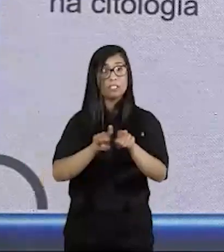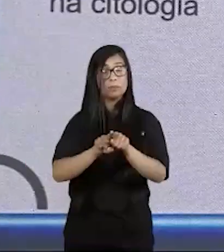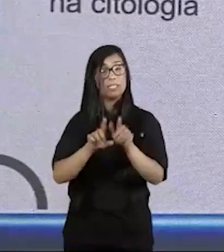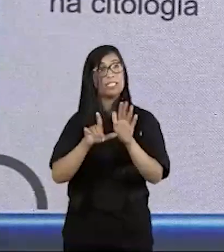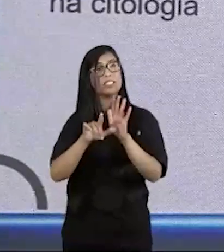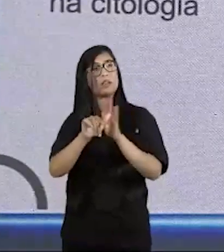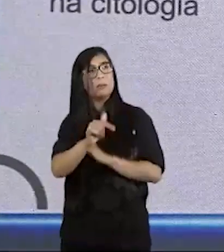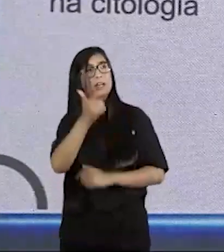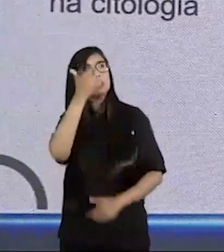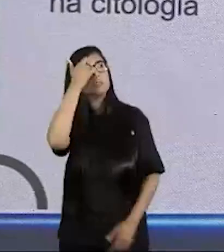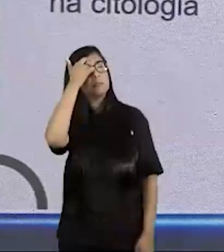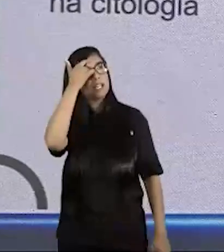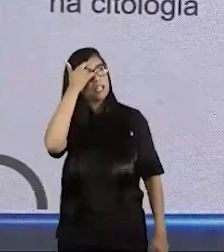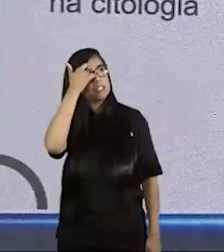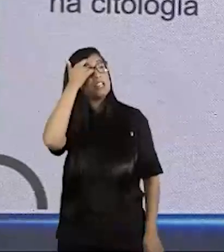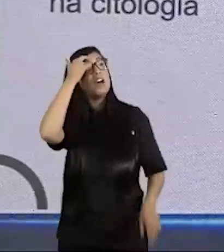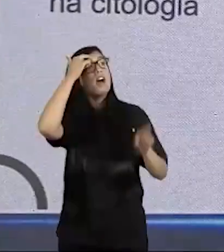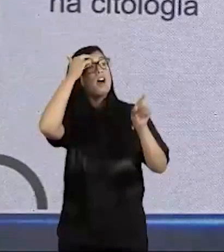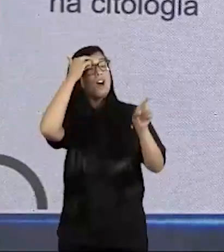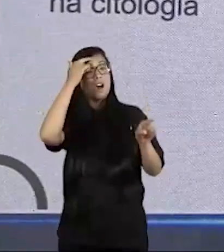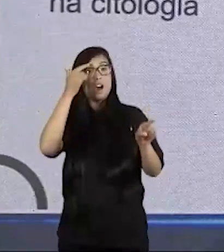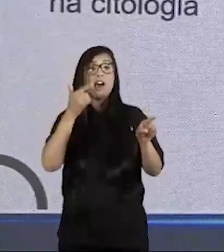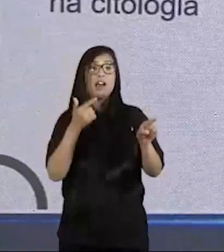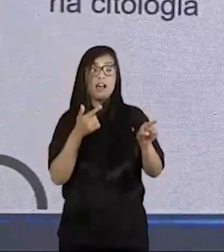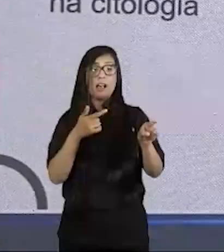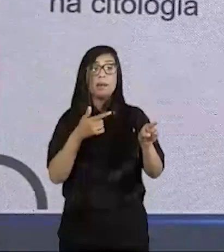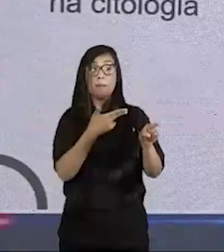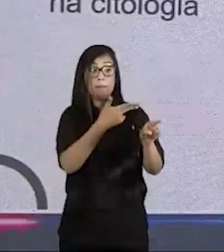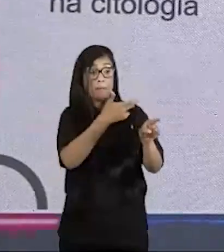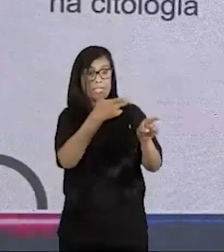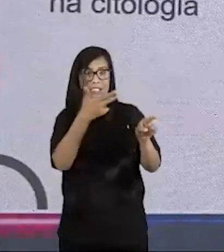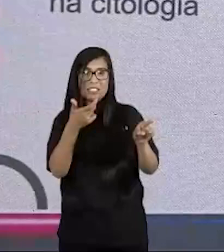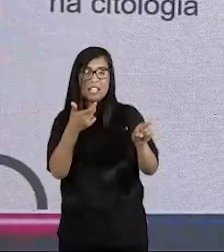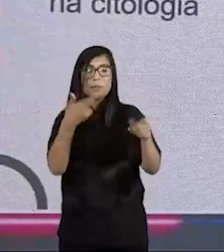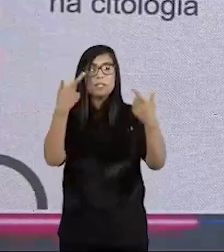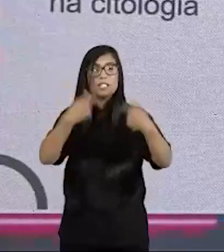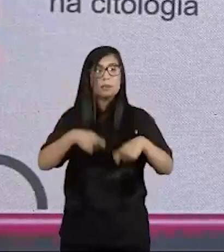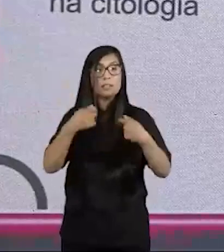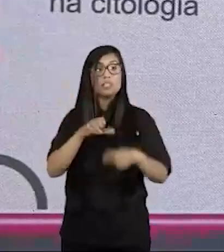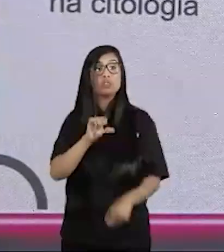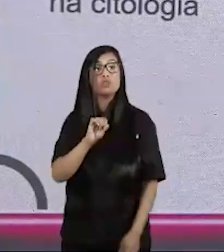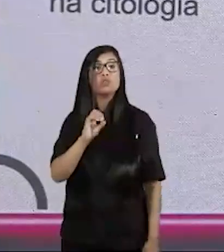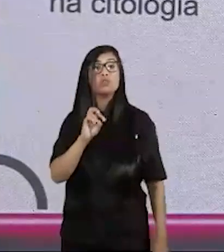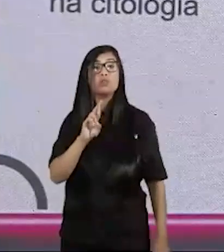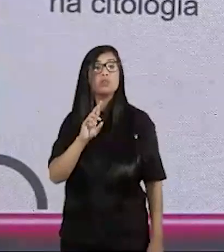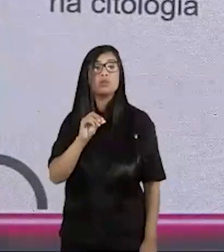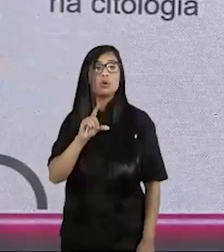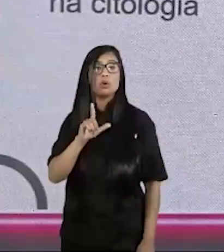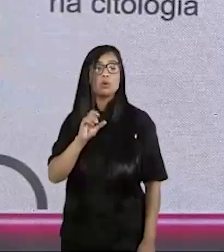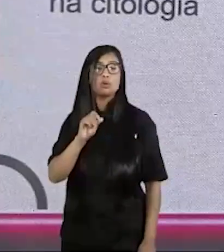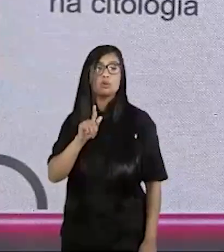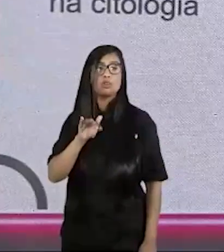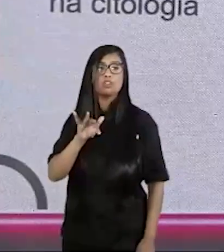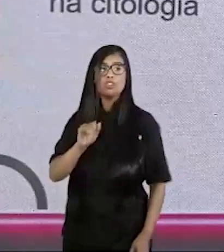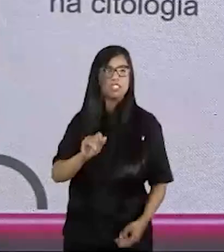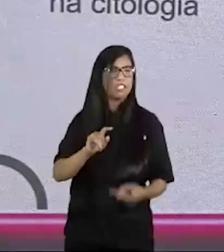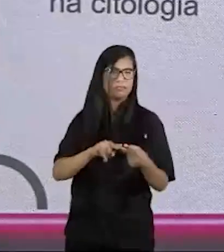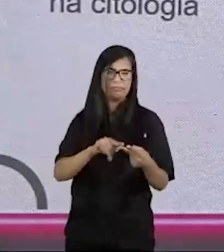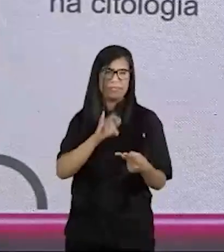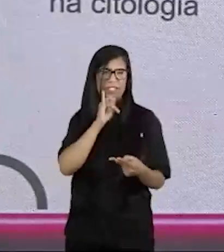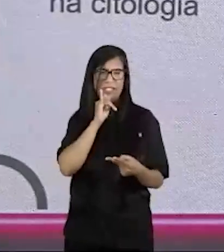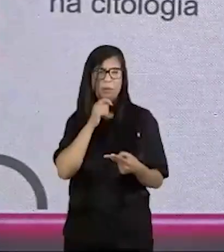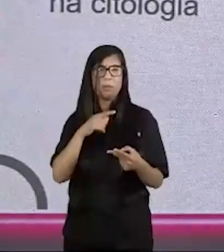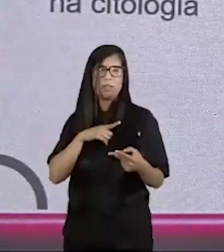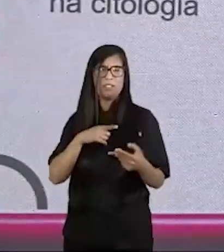nosso diagnóstico morfológico, nós vamos fazer outros exames, como, por exemplo, uma sorologia para leishmania, como, por exemplo, uma cultura